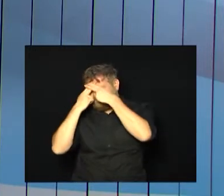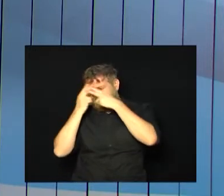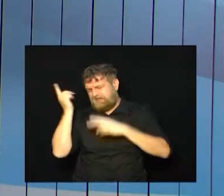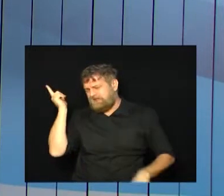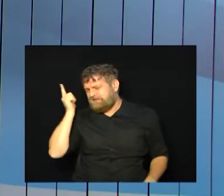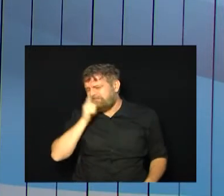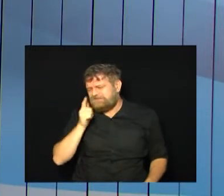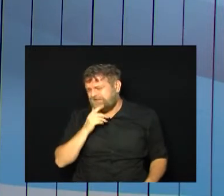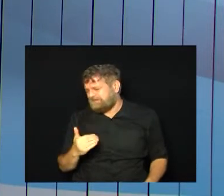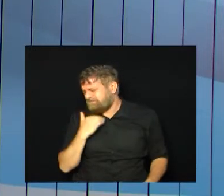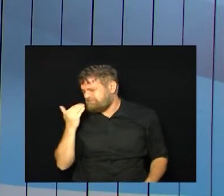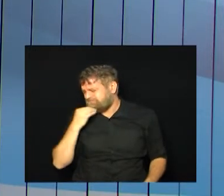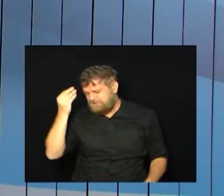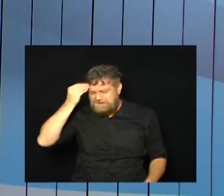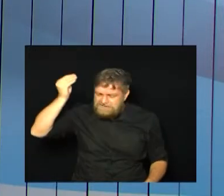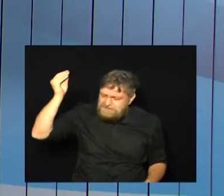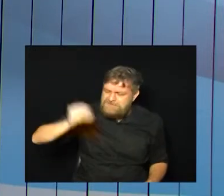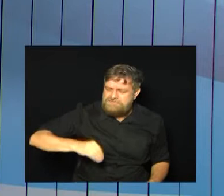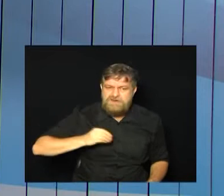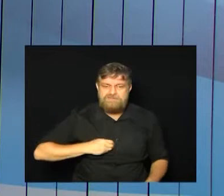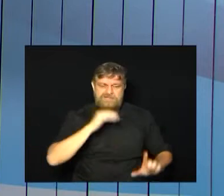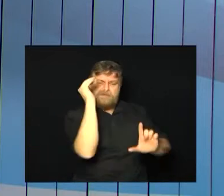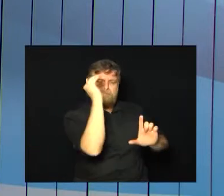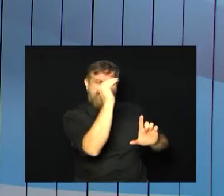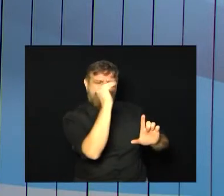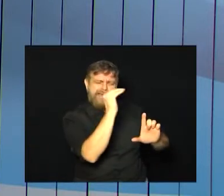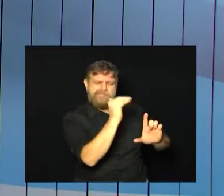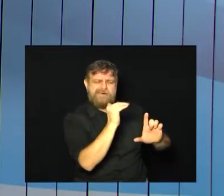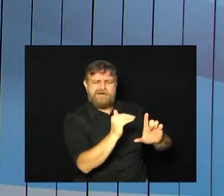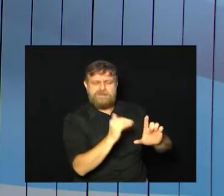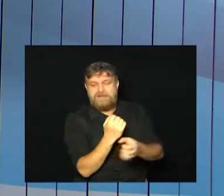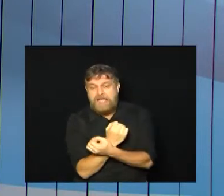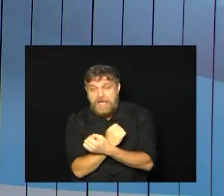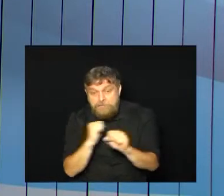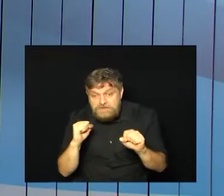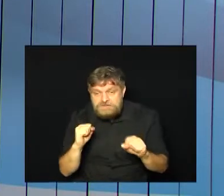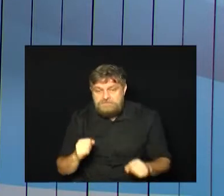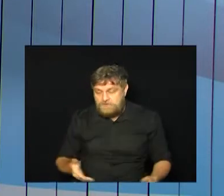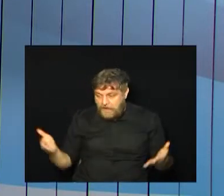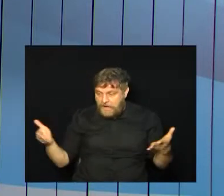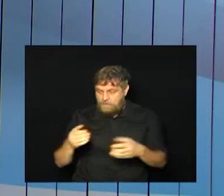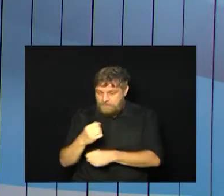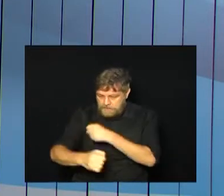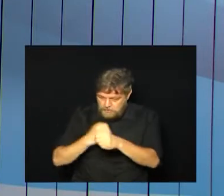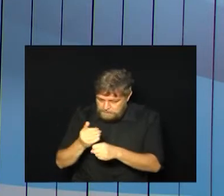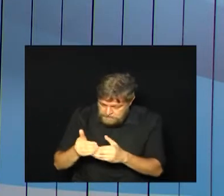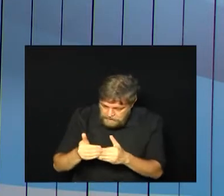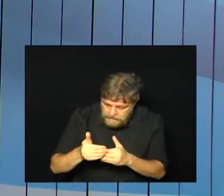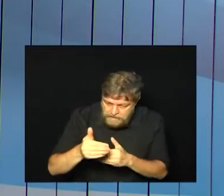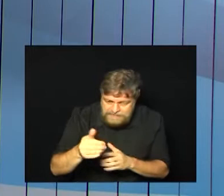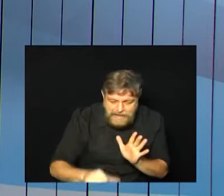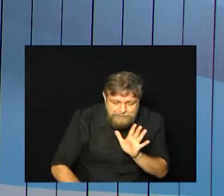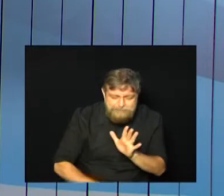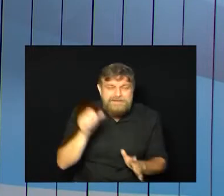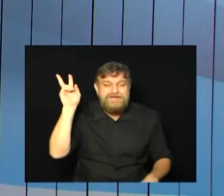perto da 100ª desejo que eu fiz no ano novo. Então, agora que está começando o ano, é a primeira